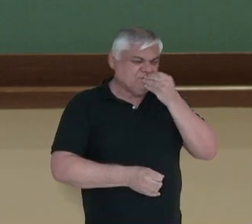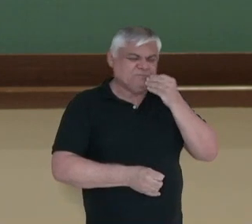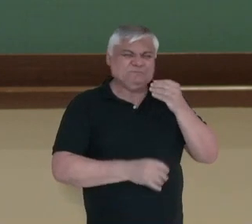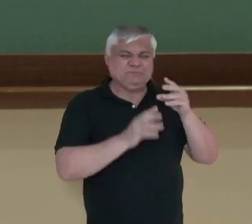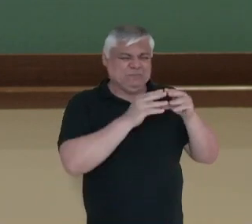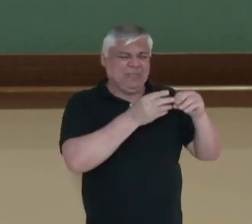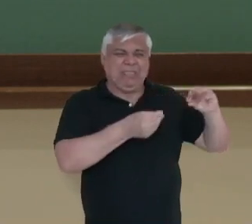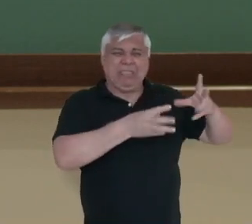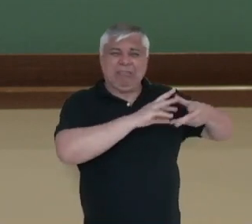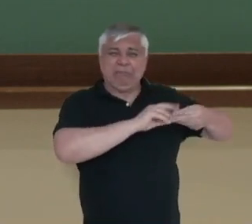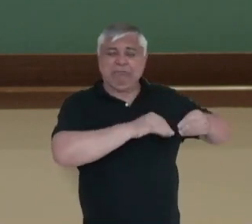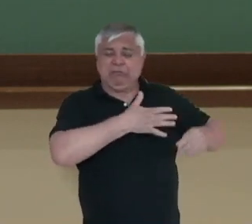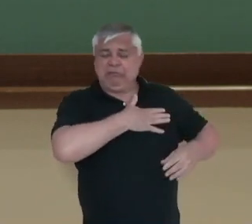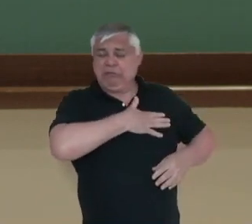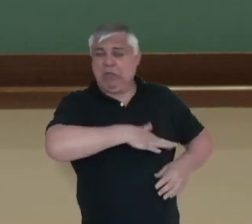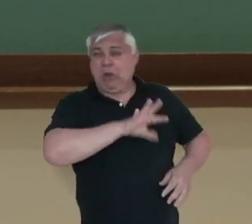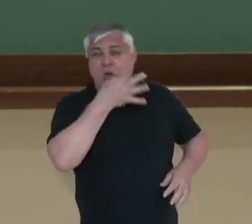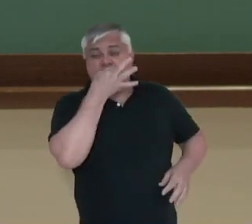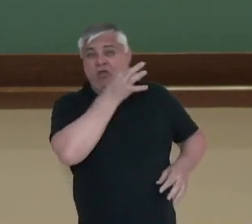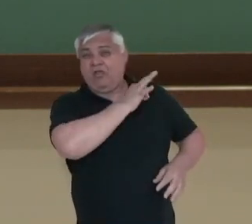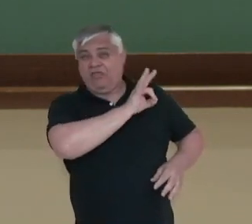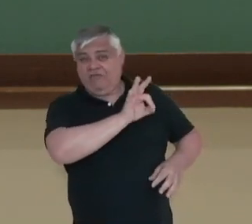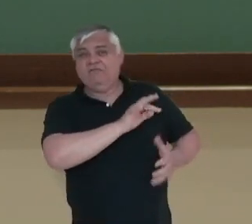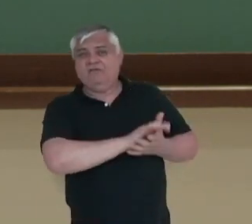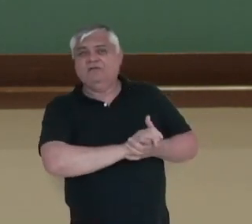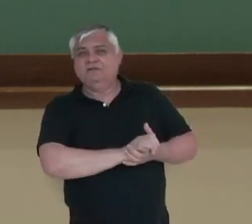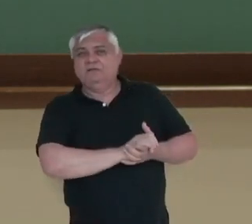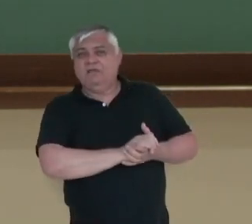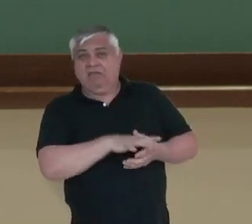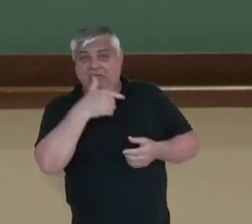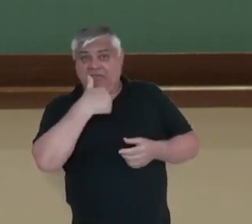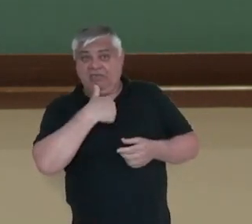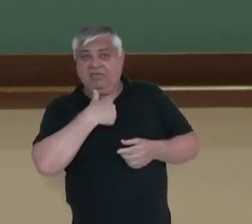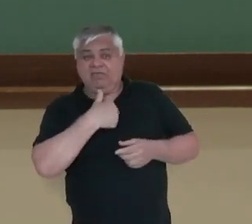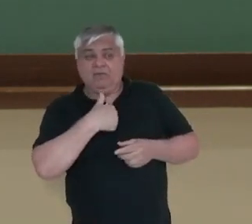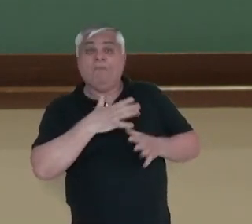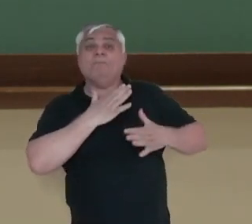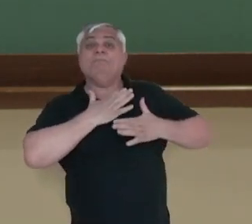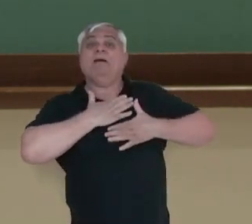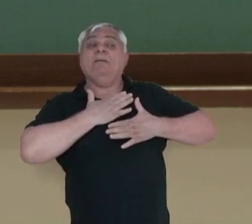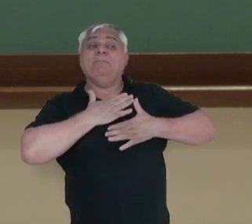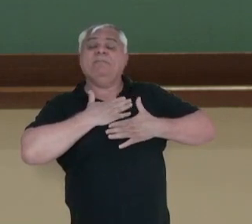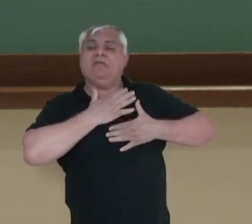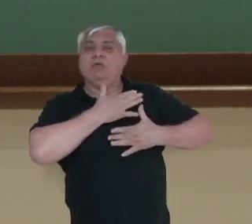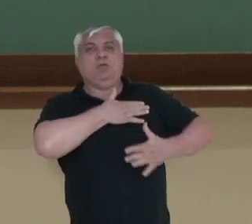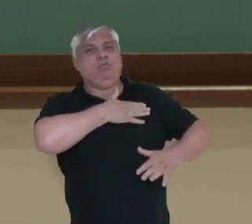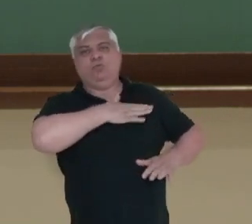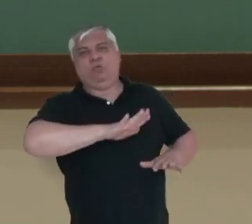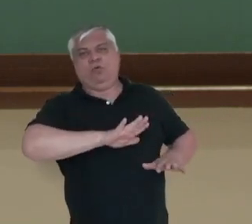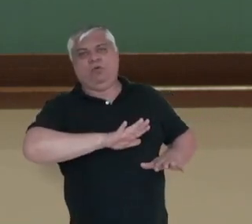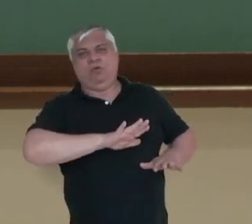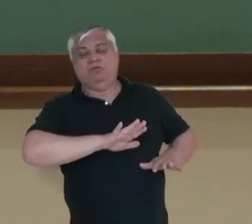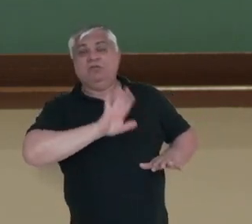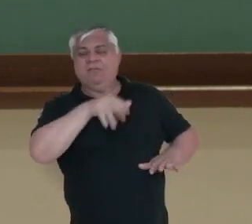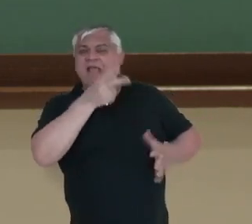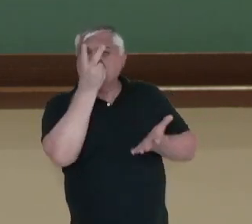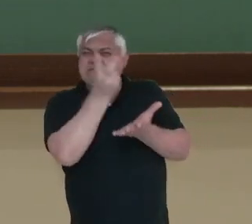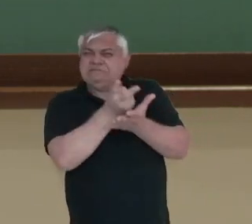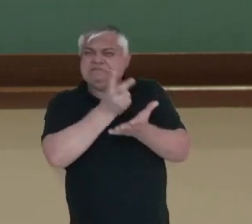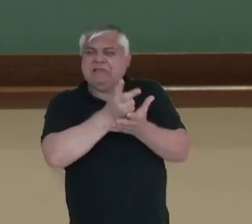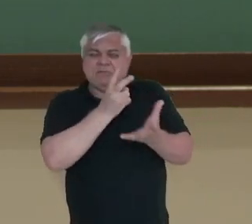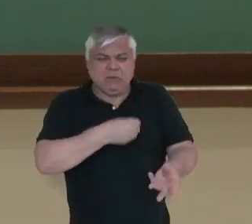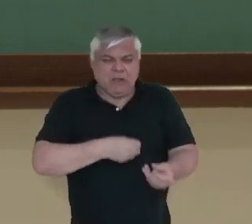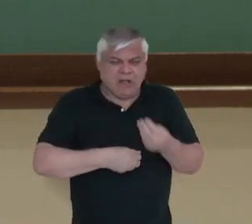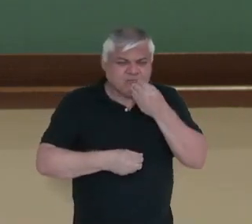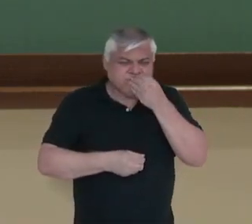horrível, eu vou tirar a conclusão, a partir dessa experiência particular, de que todas as vezes em que eu provar algum